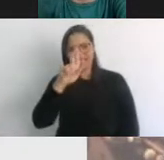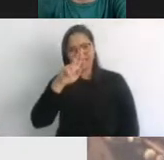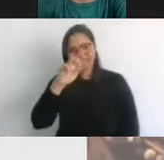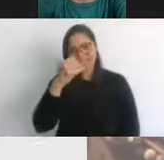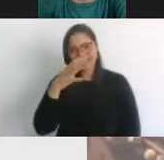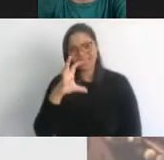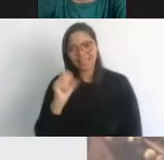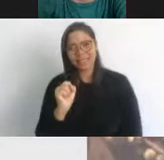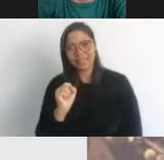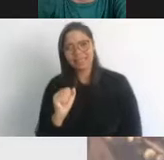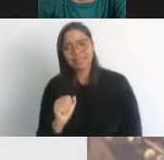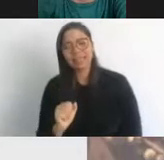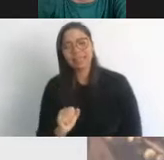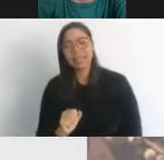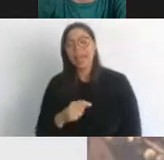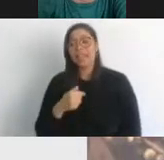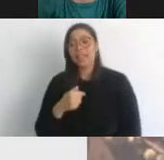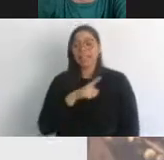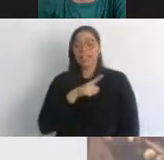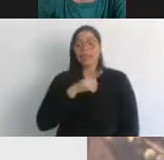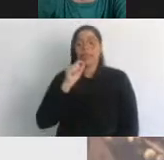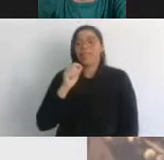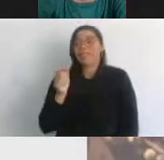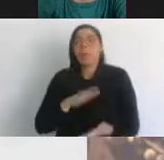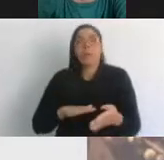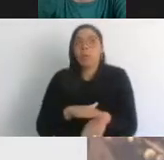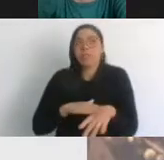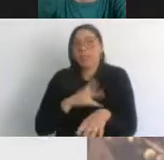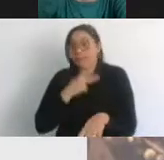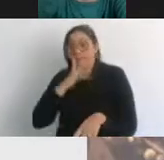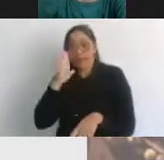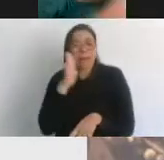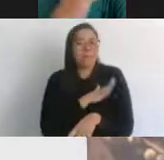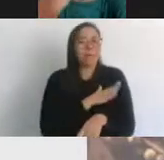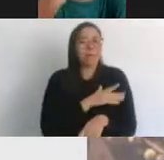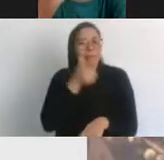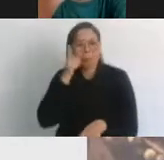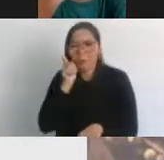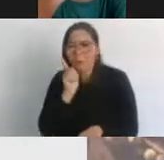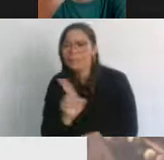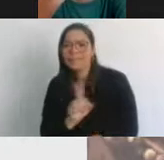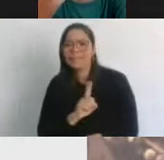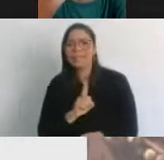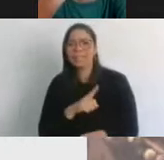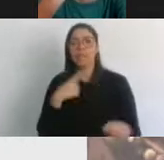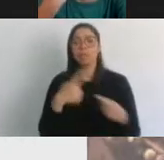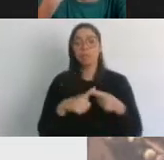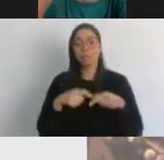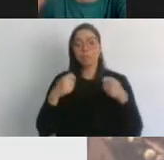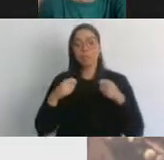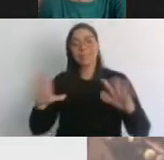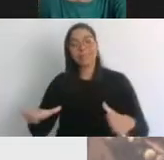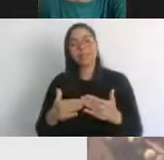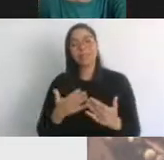e é isso tem coisa que não dá para não xingar ele tem que aprender a utilizar os termos de trazer para nossa vida porque senão as